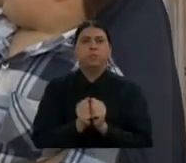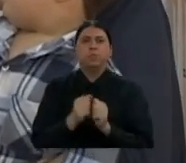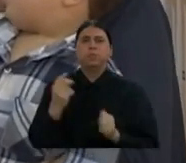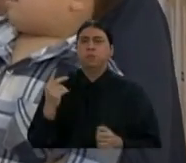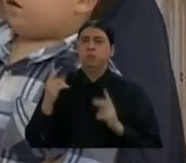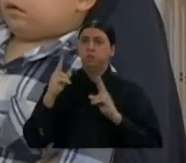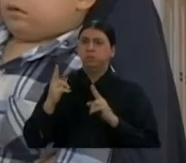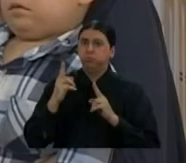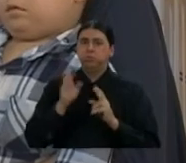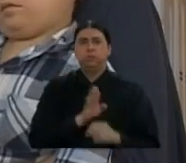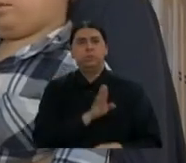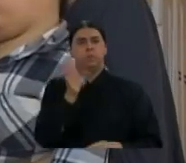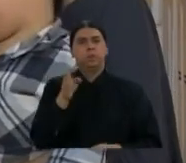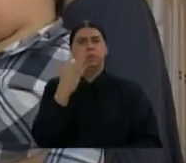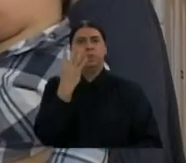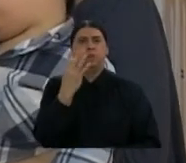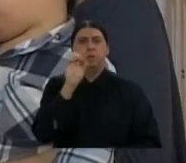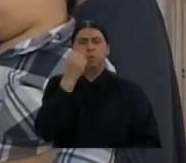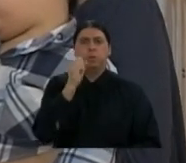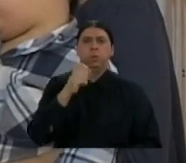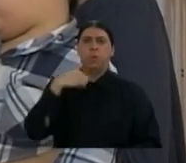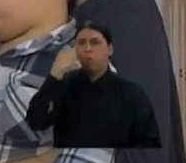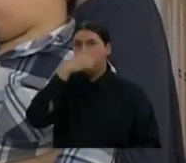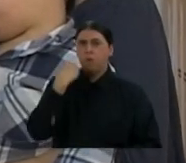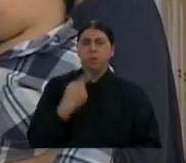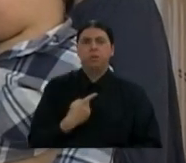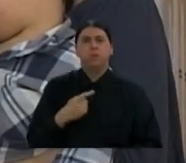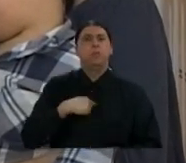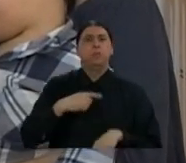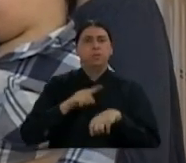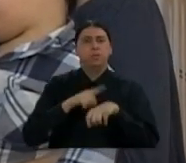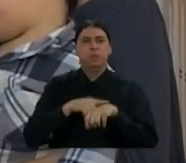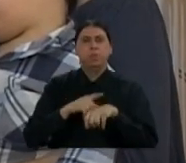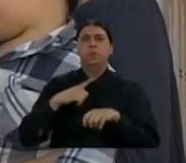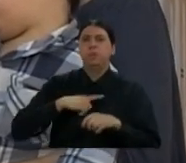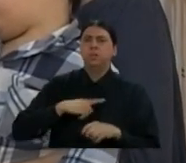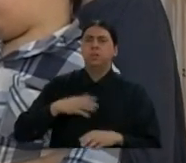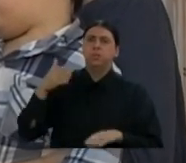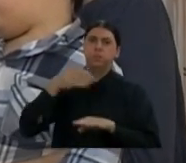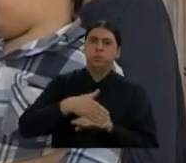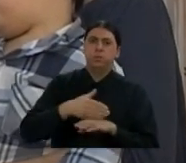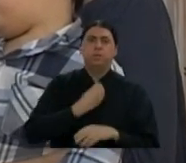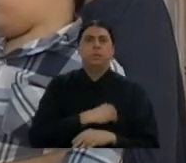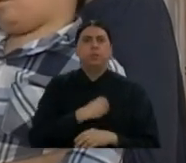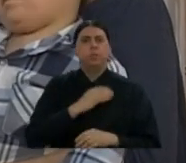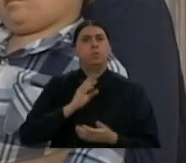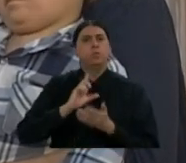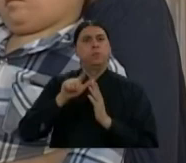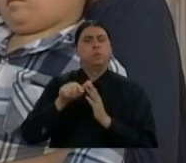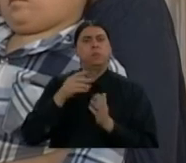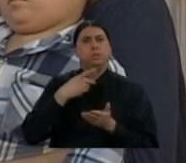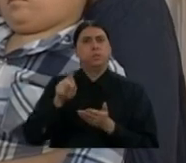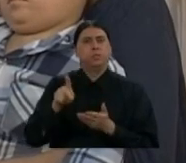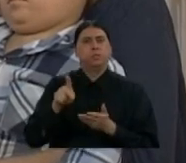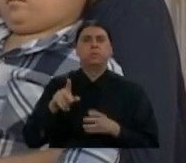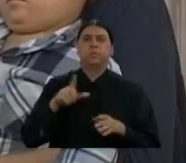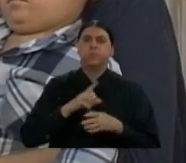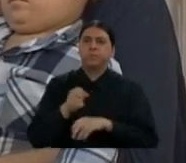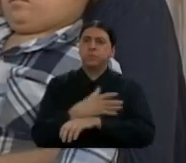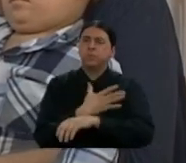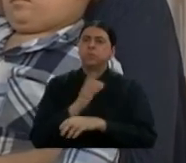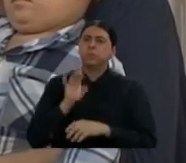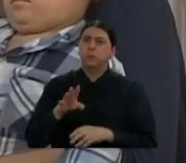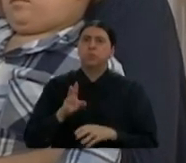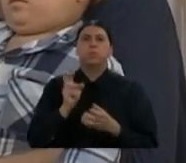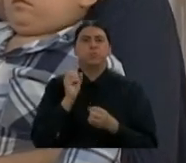48 horas não estava no nosso pé sozinho no colo os braços ea nossa vida depois disso é só emoção ele nos